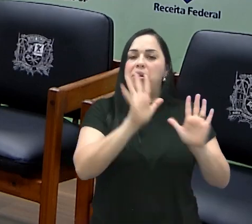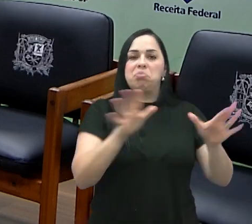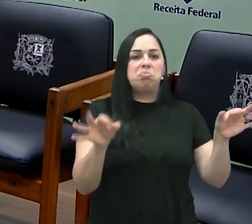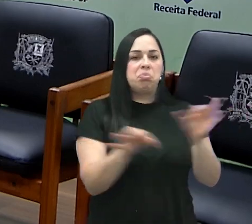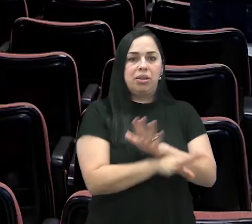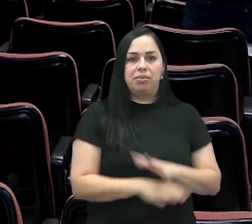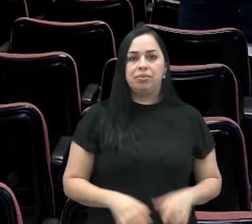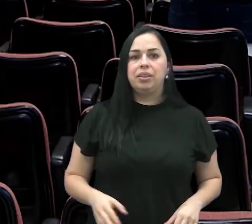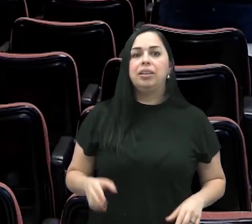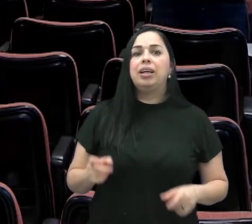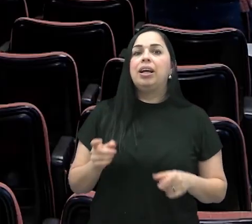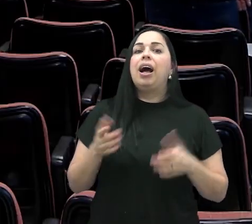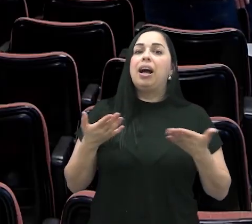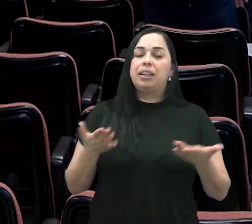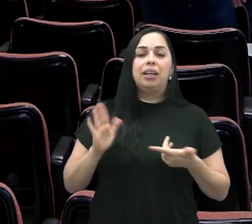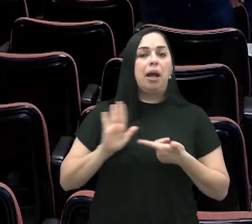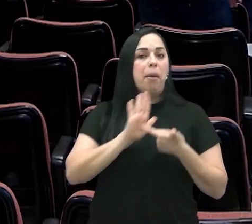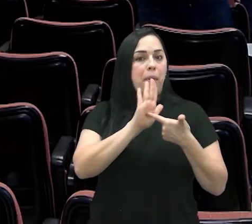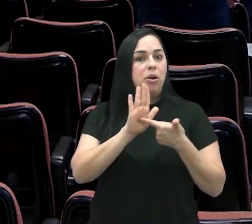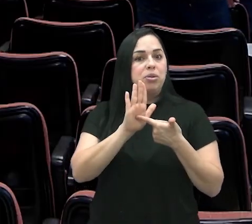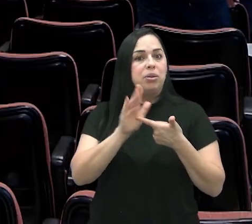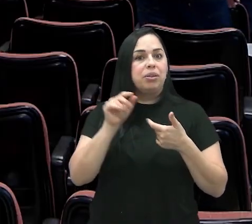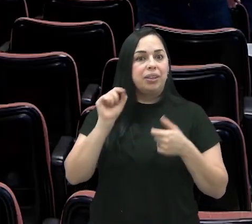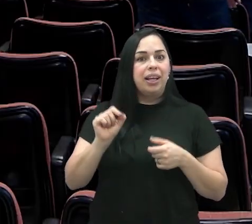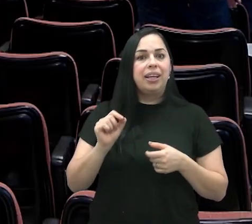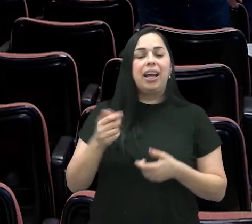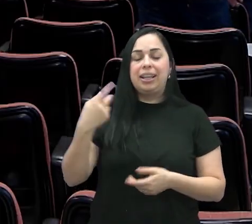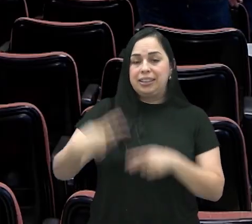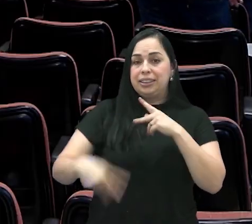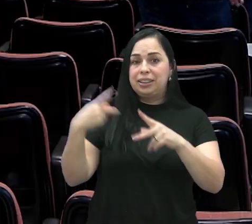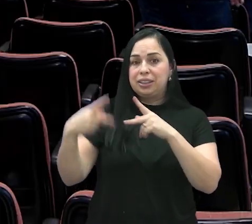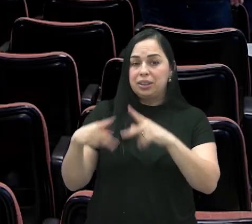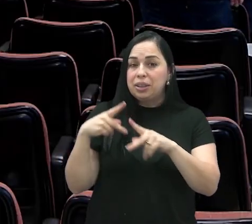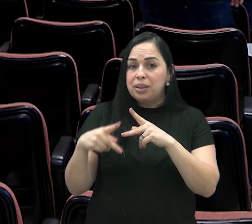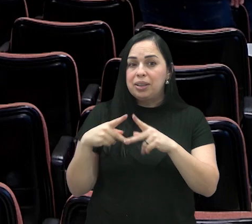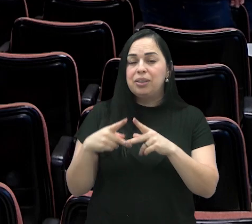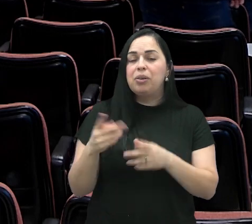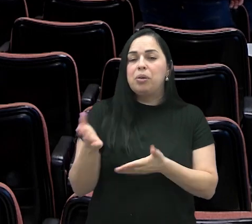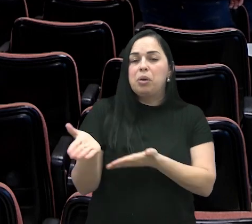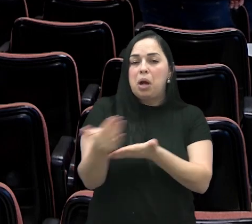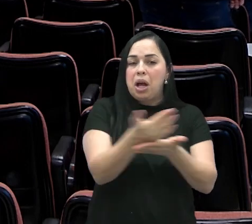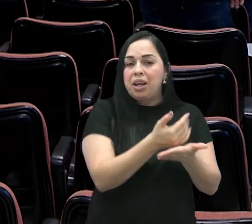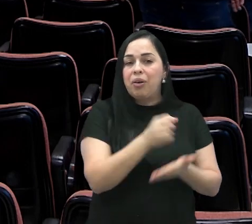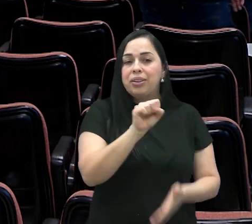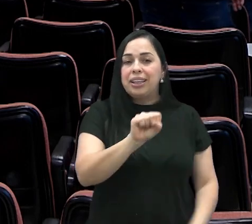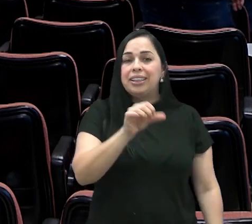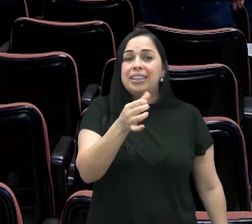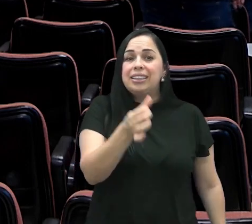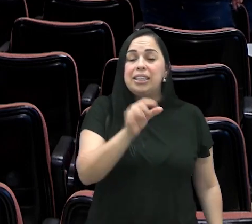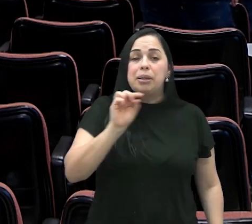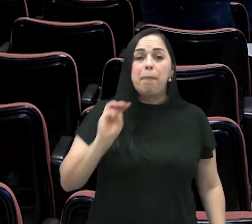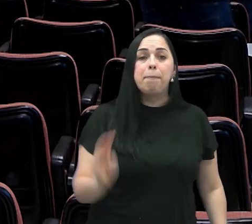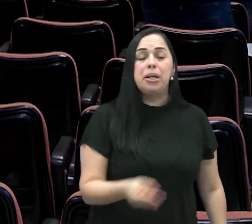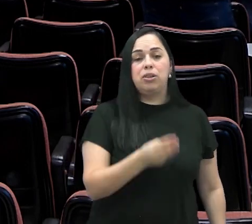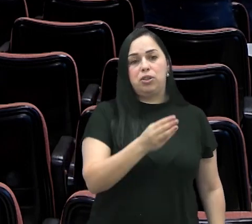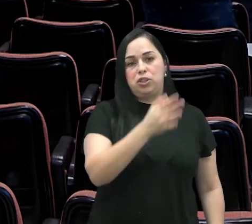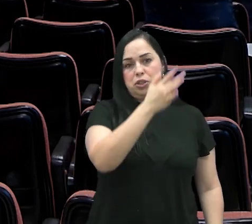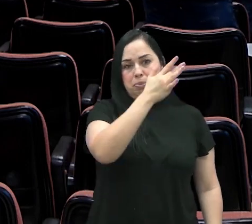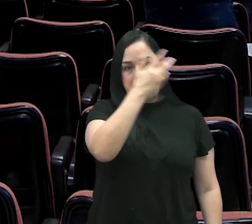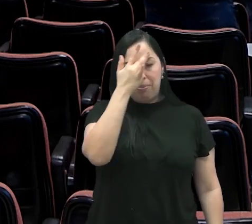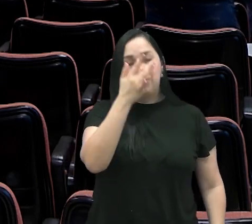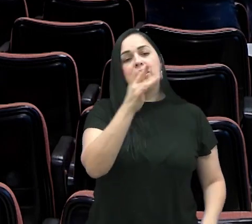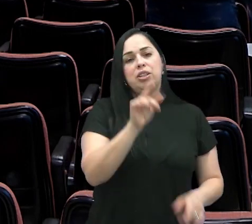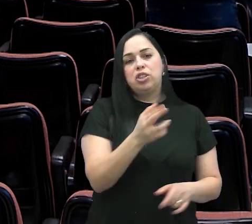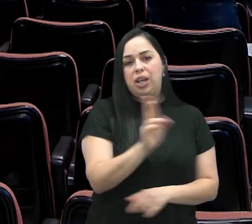dos 3%. A reunião mostrou que São José dos Campos tinha o potencial de arrecadar R$86 milhões com as